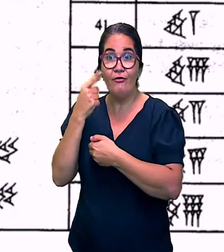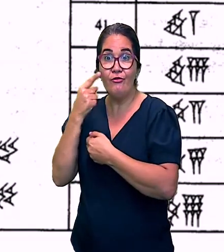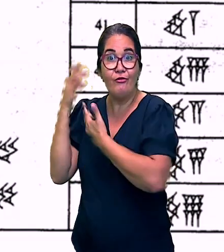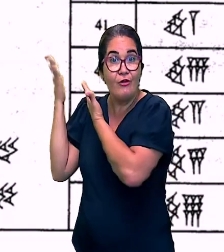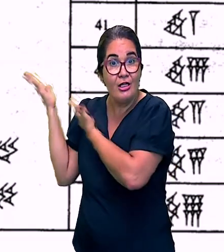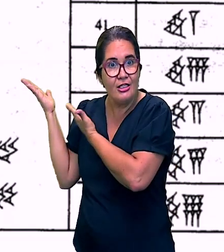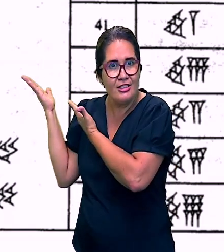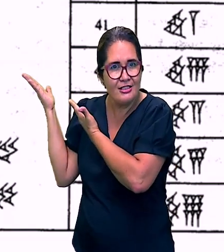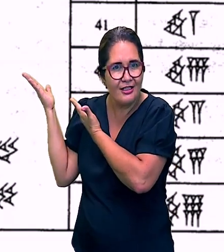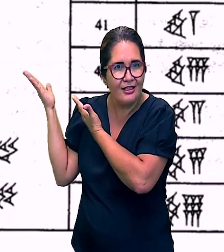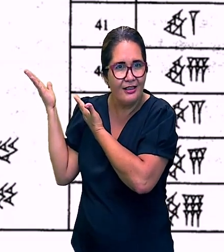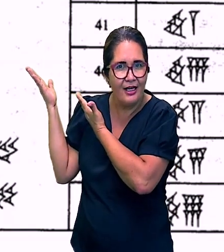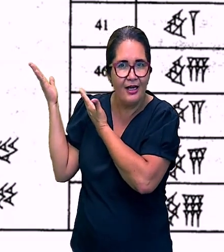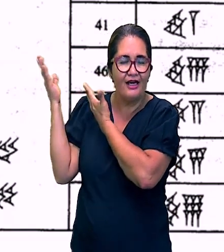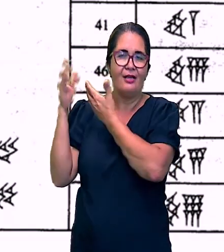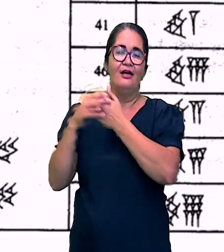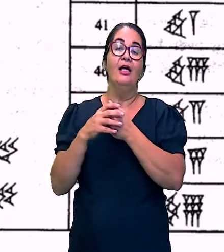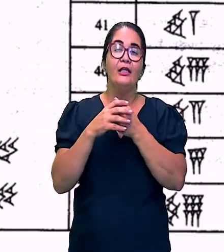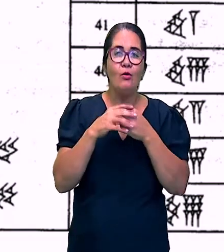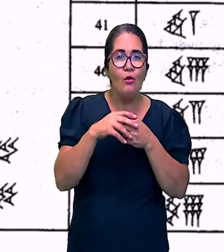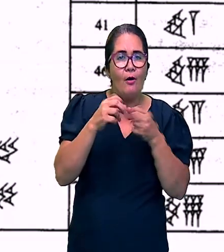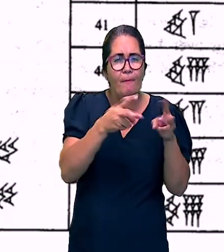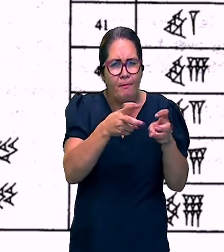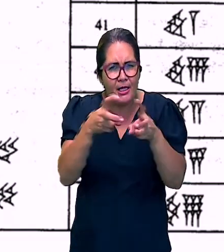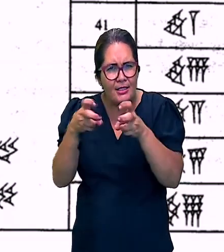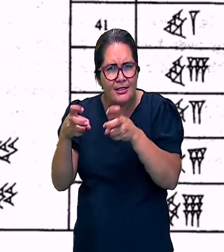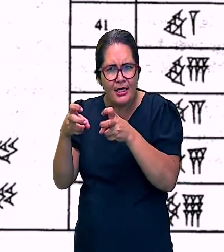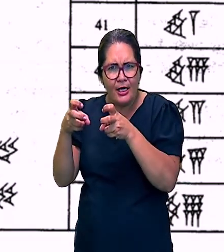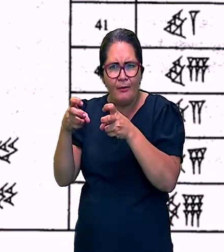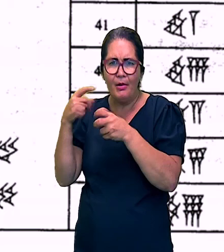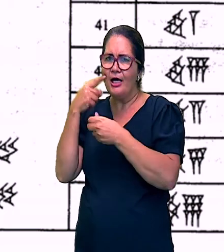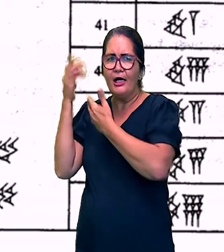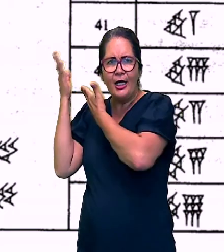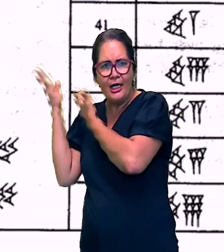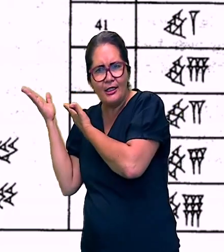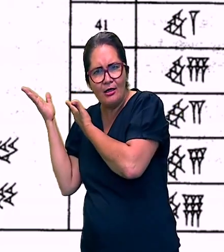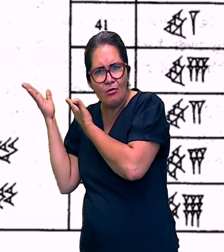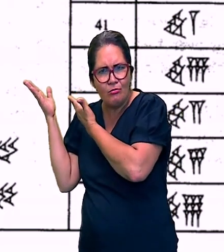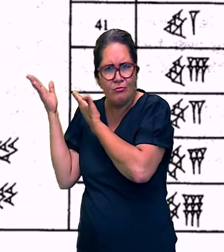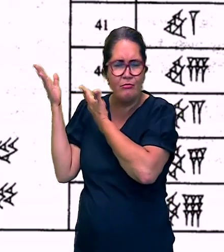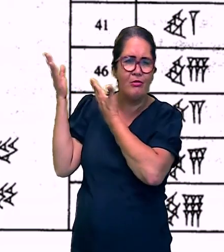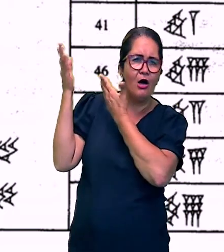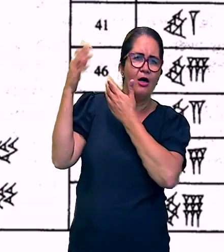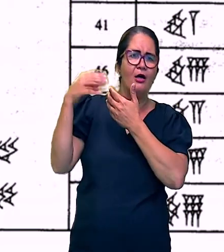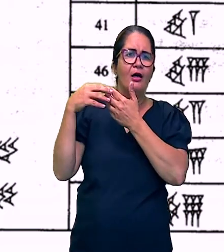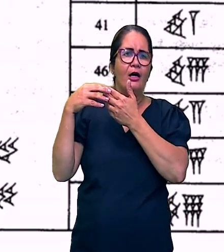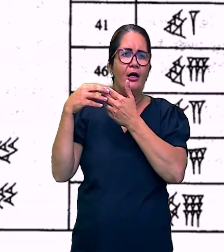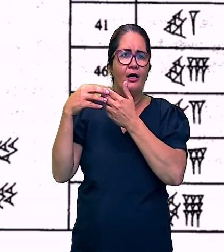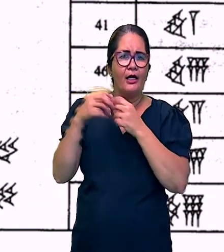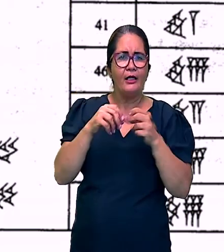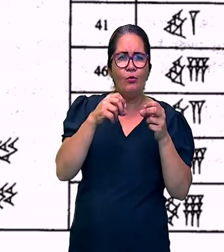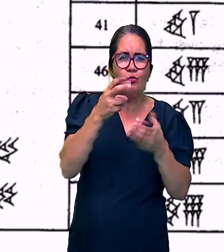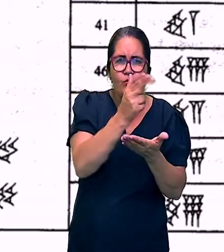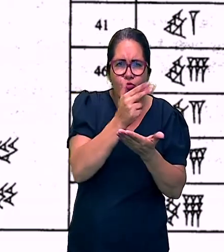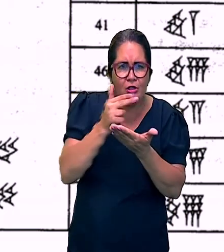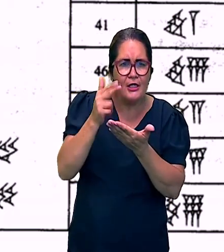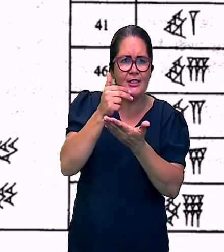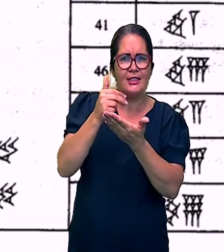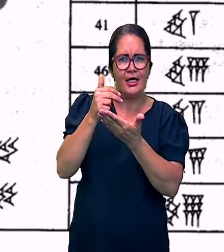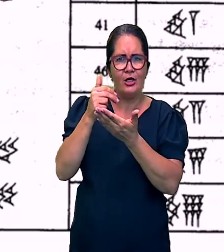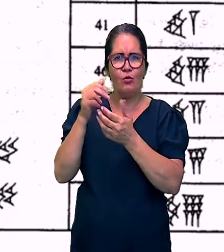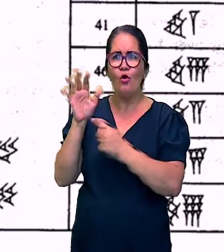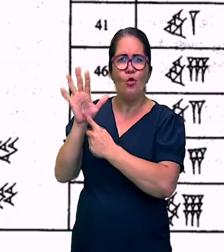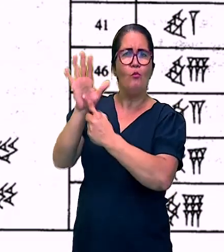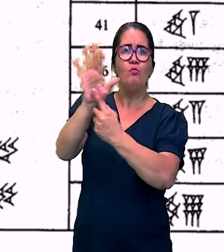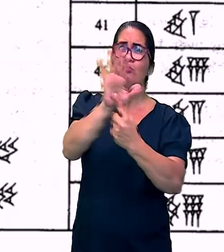você consegue passar para a outra pessoa o que você está querendo dizer. E no outro